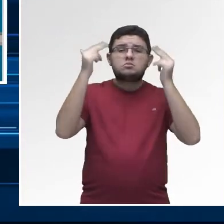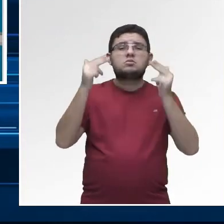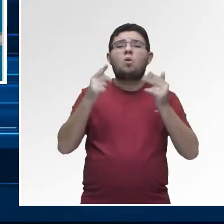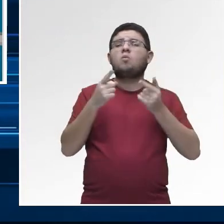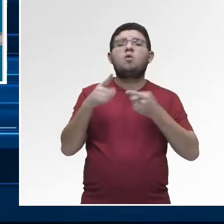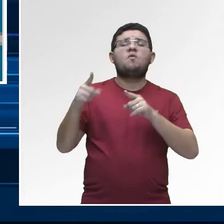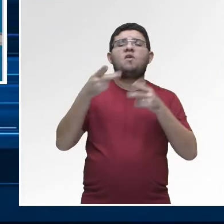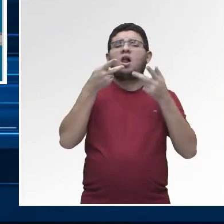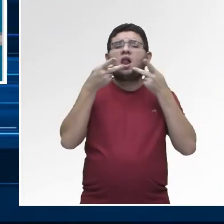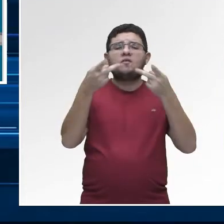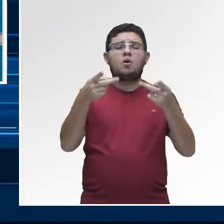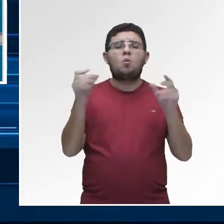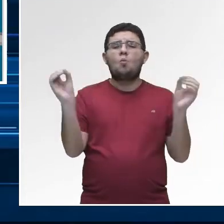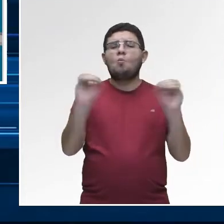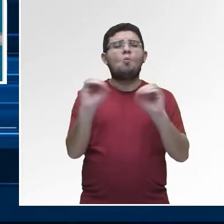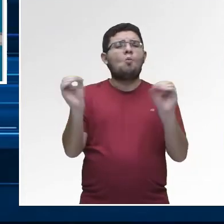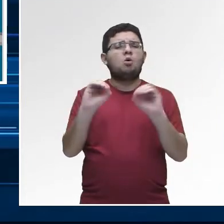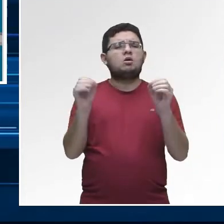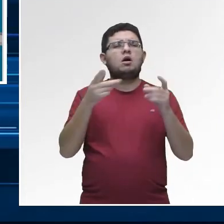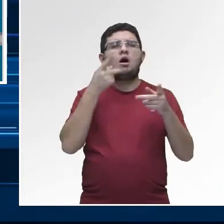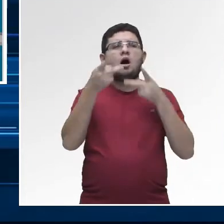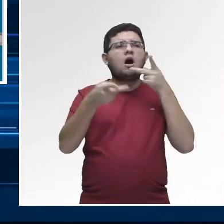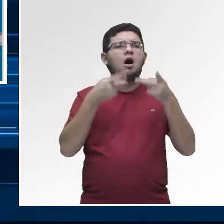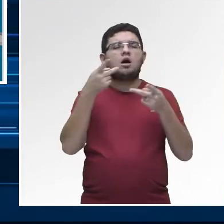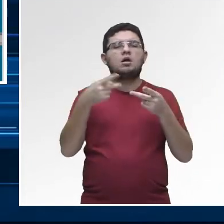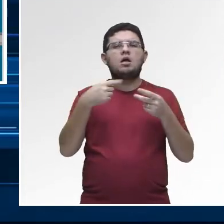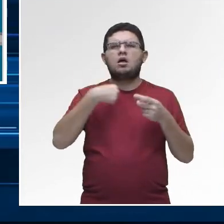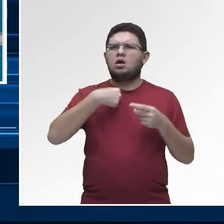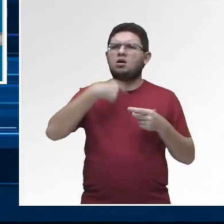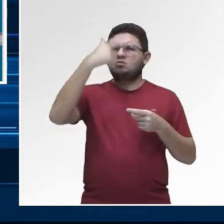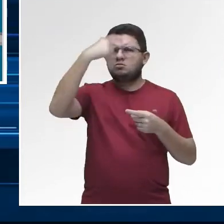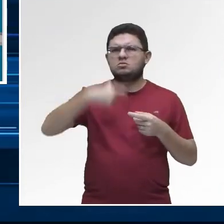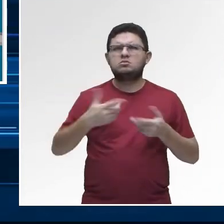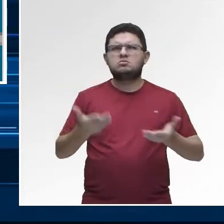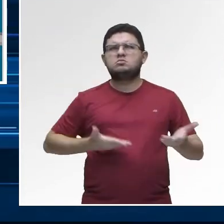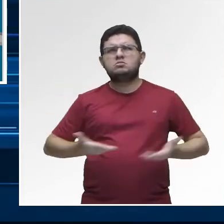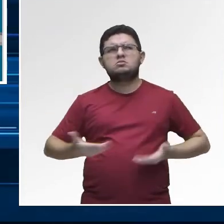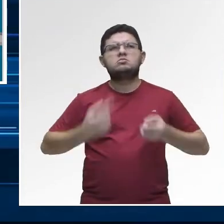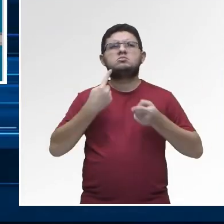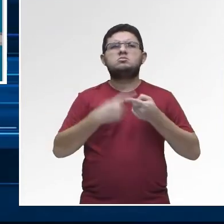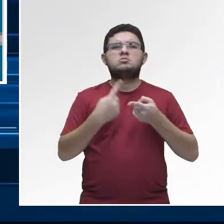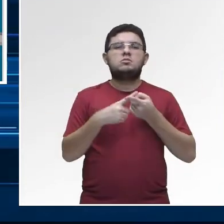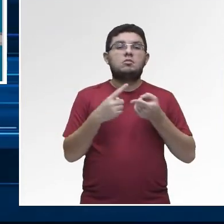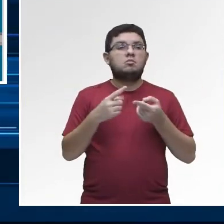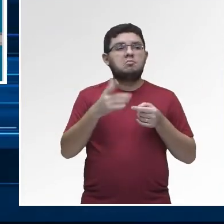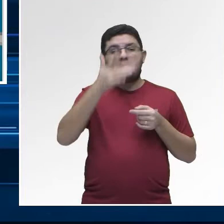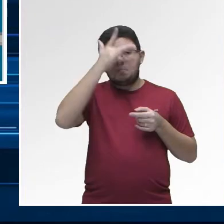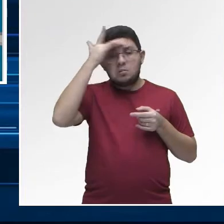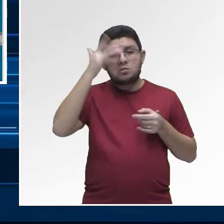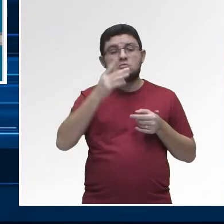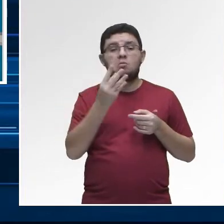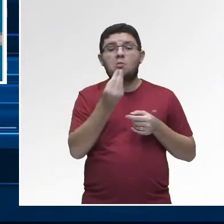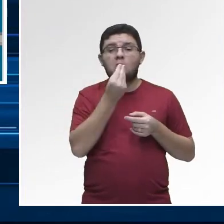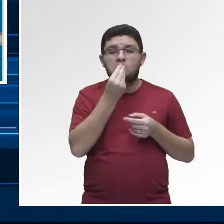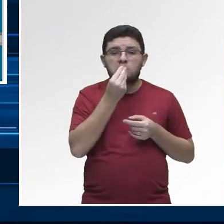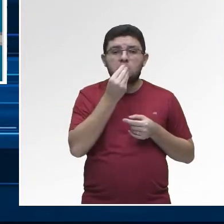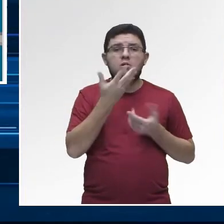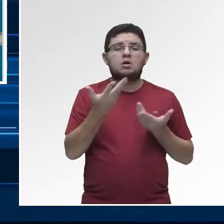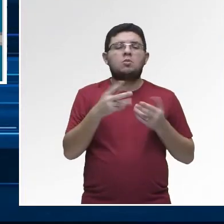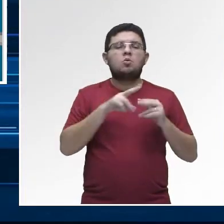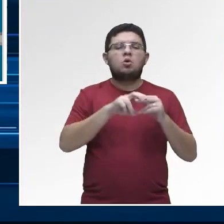Quem é que vai questionar, mas por que eu sou servo? Ninguém questionava isso, por quê? Porque era uma situação